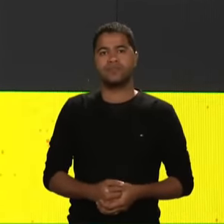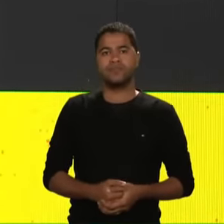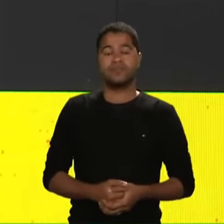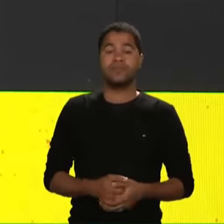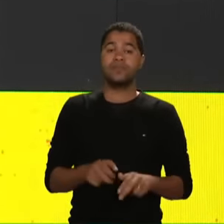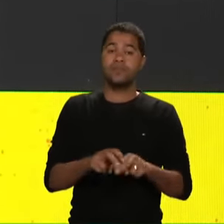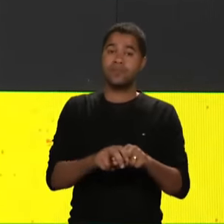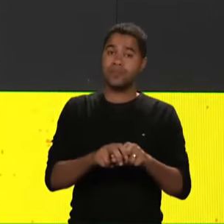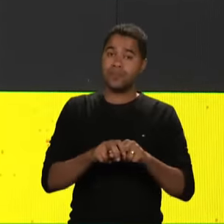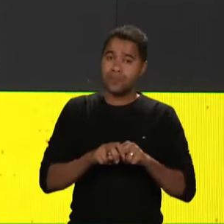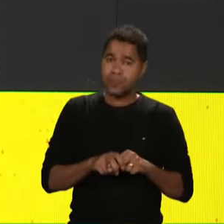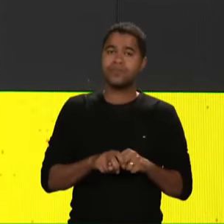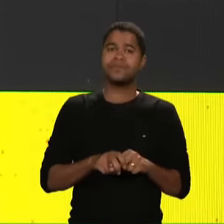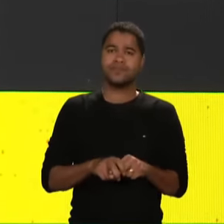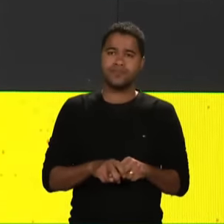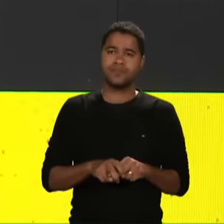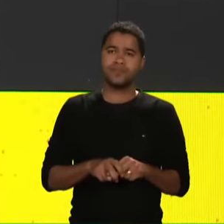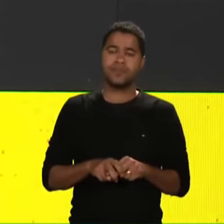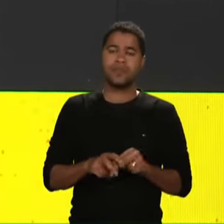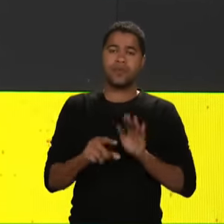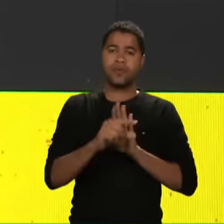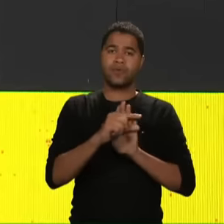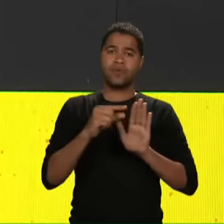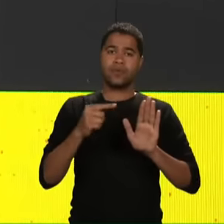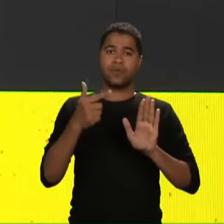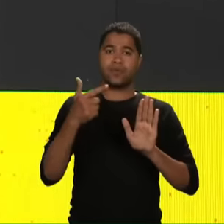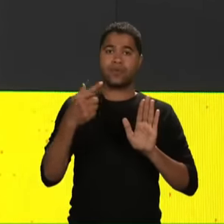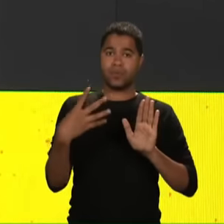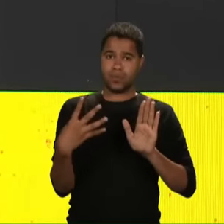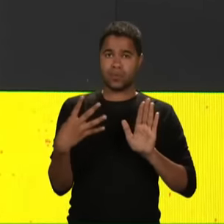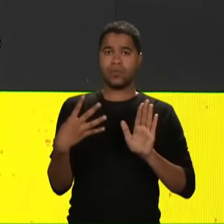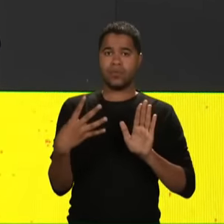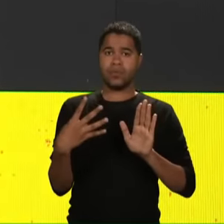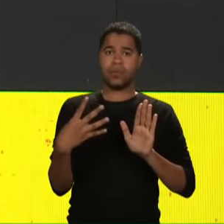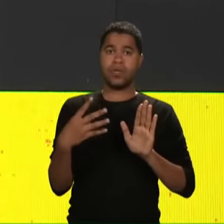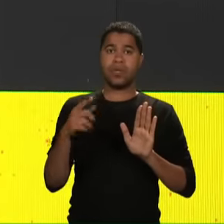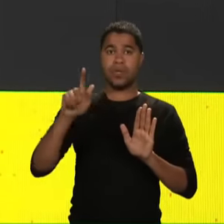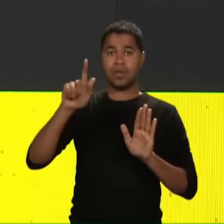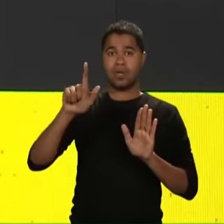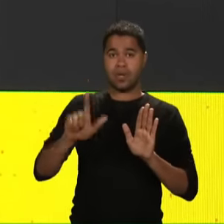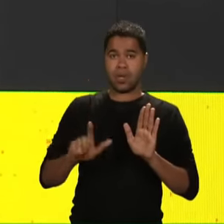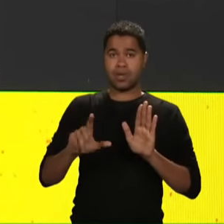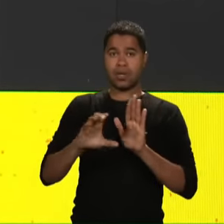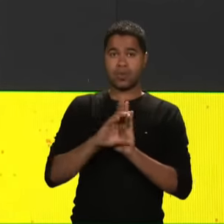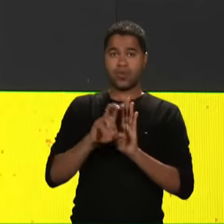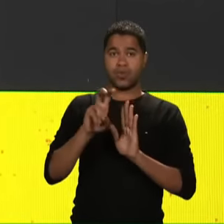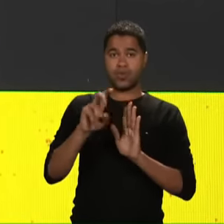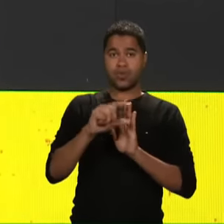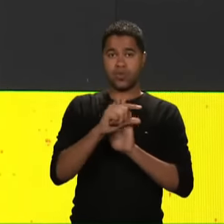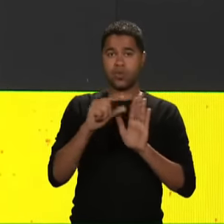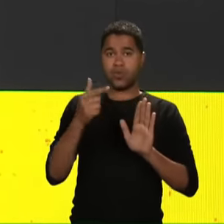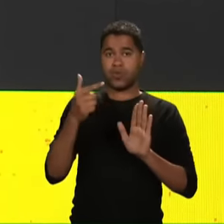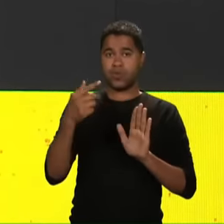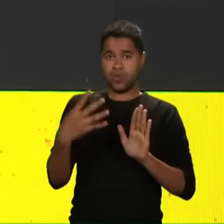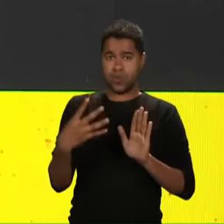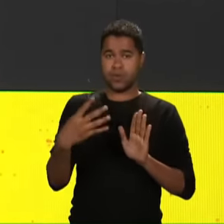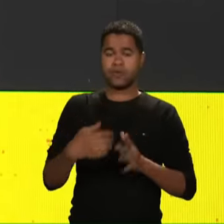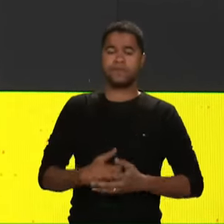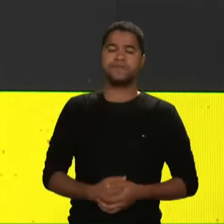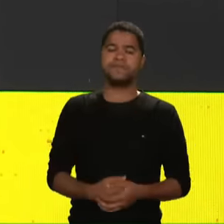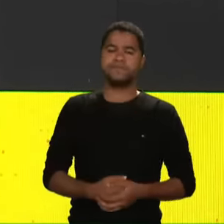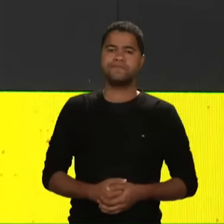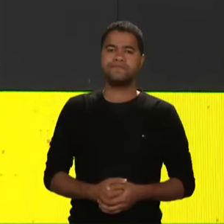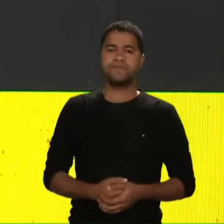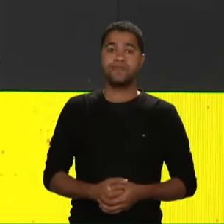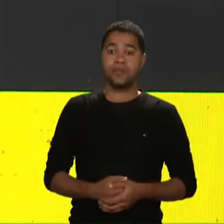Por isso que o verso 24 de Gálatas 5 diz: e os